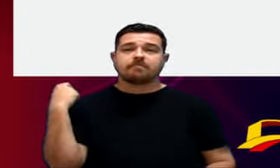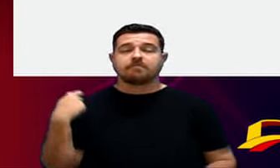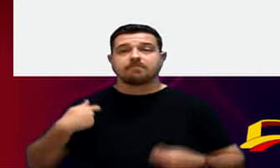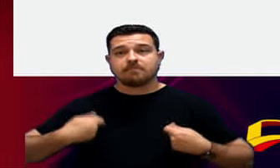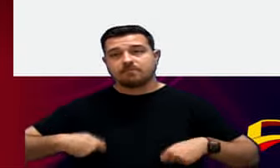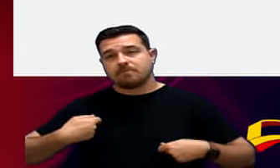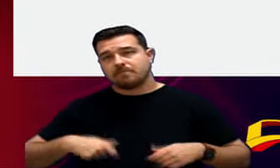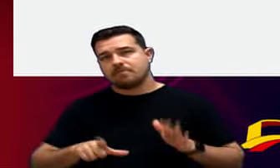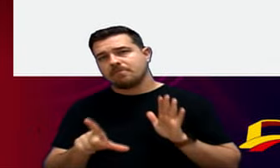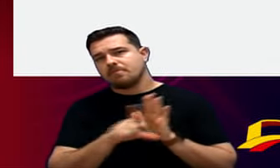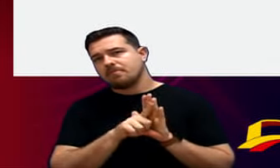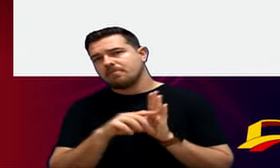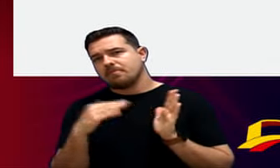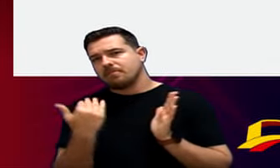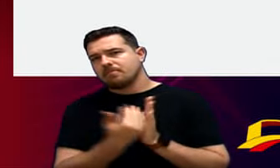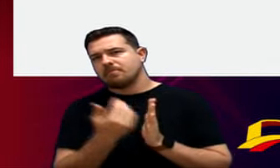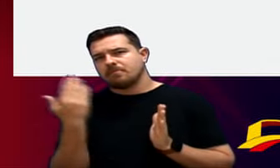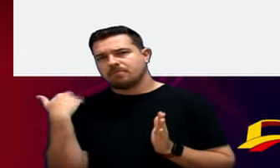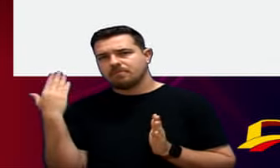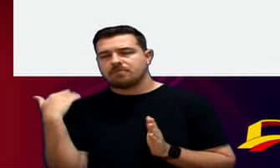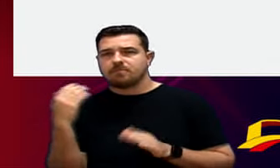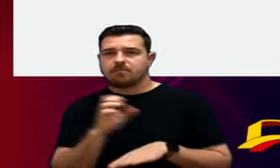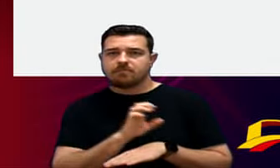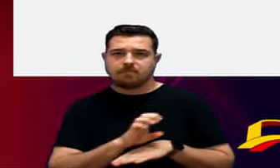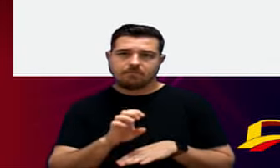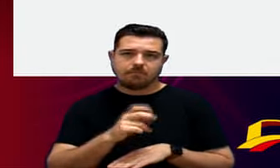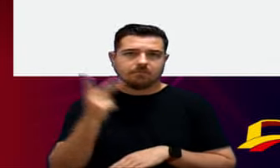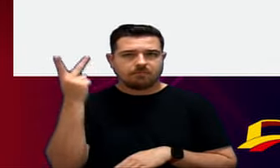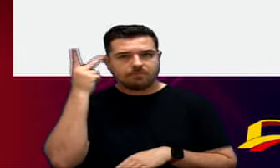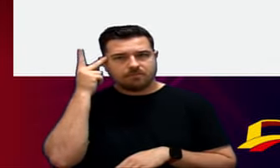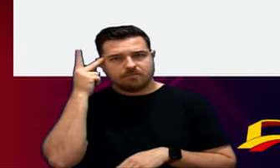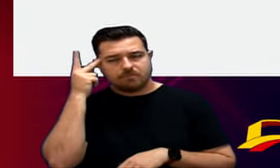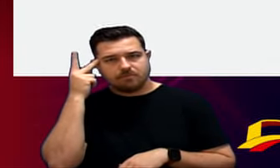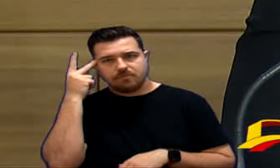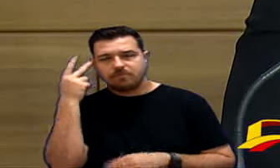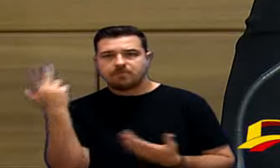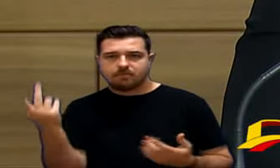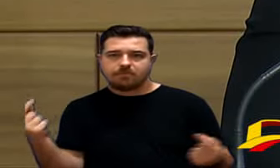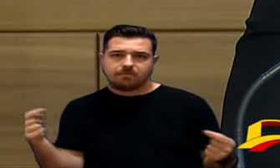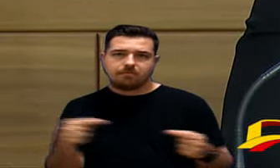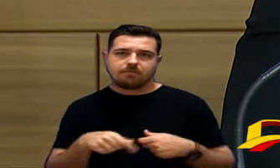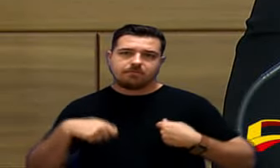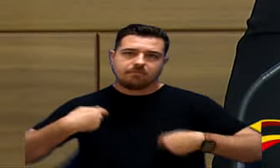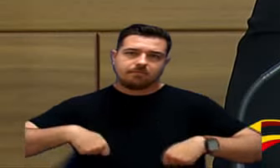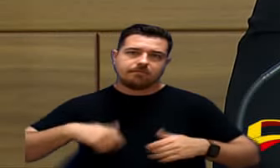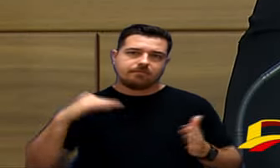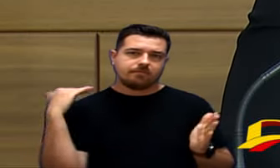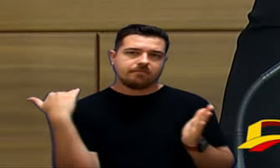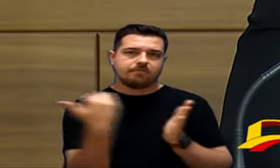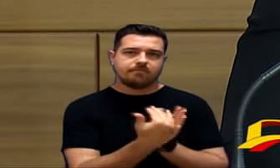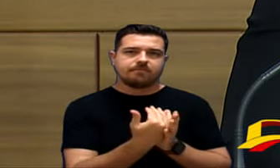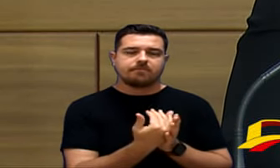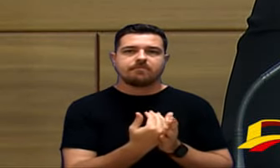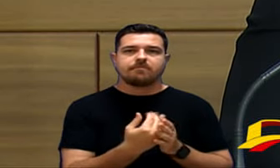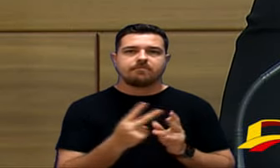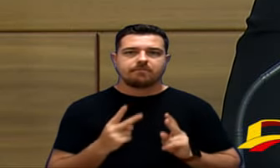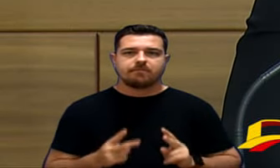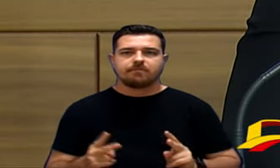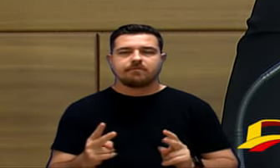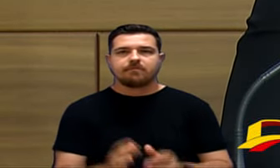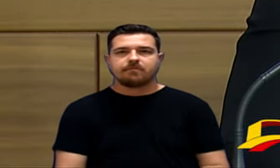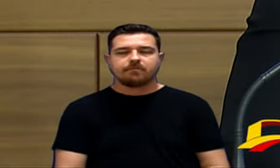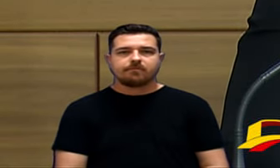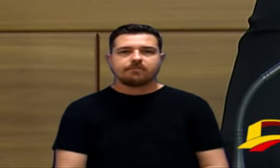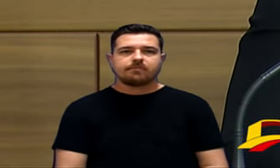decreto lei uma lei do governador do Estado de São Paulo de meados dos anos 60 mais ou menos e na cidade não é diferente das demais